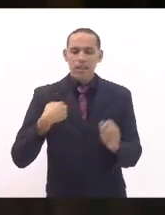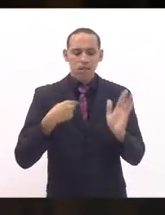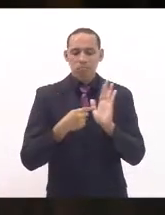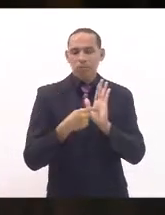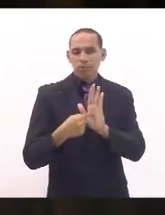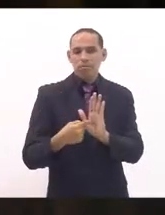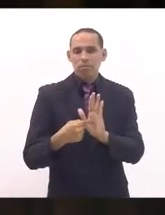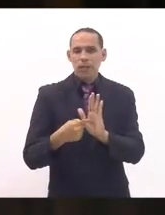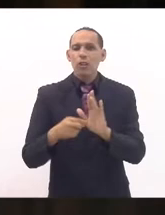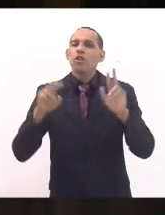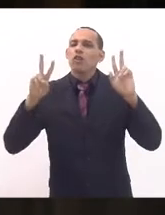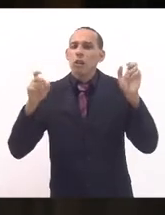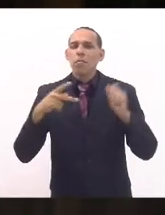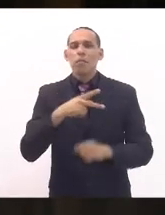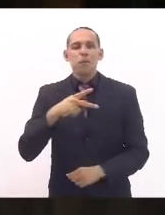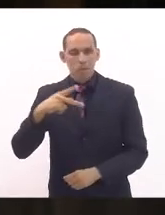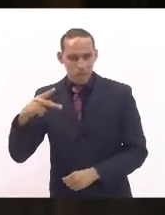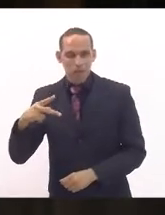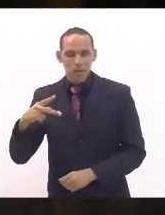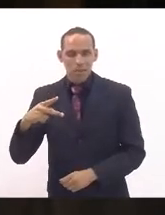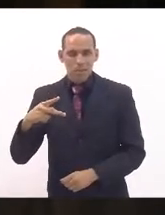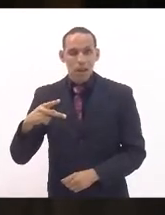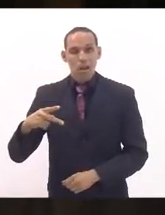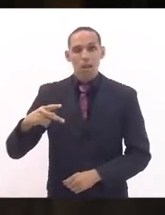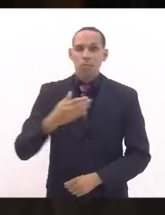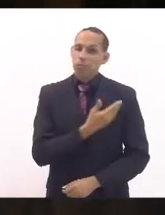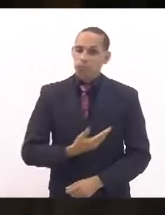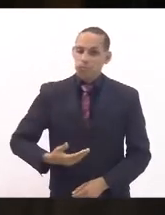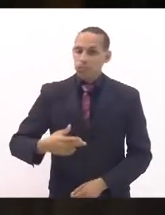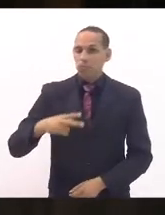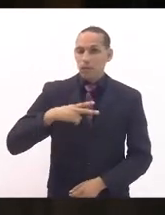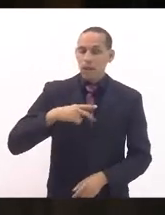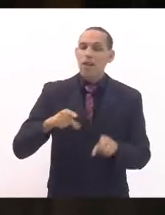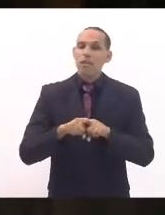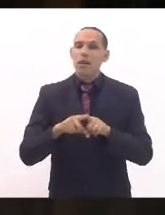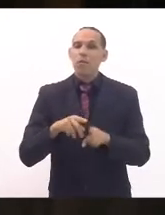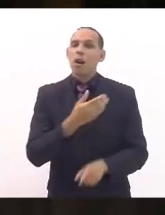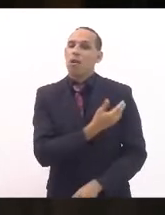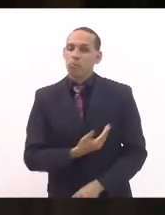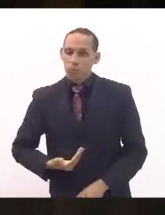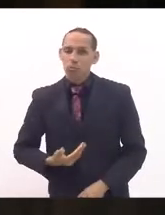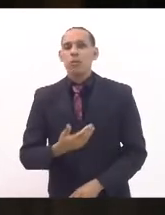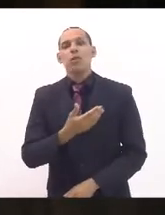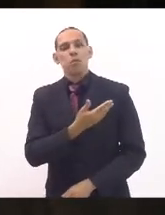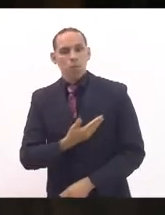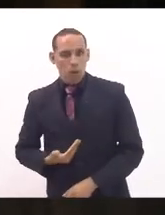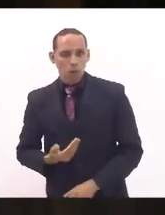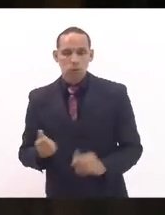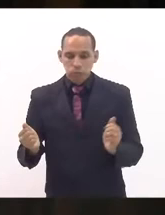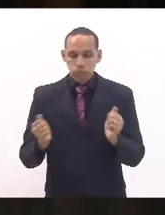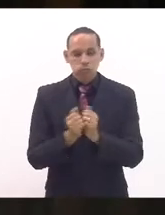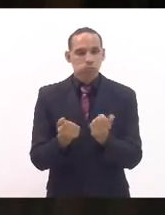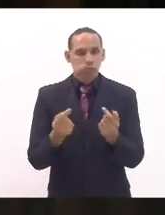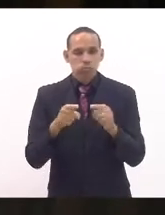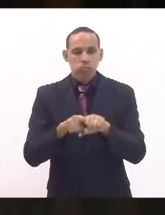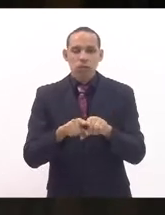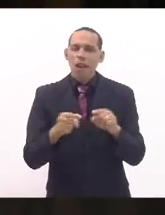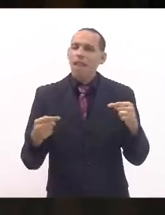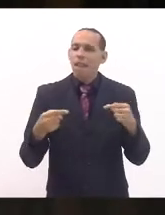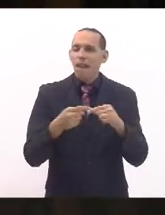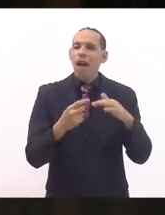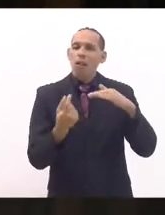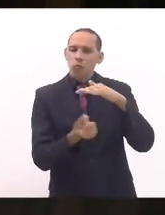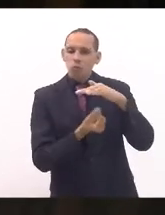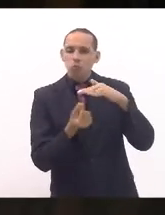vai tratar de PPP, público e privado e público e público, com relação ao fundo.